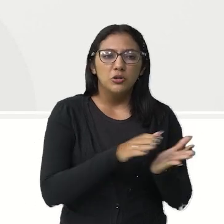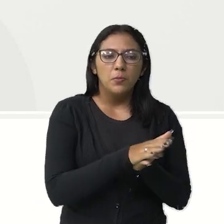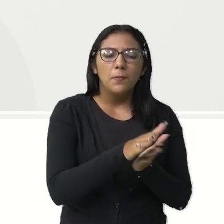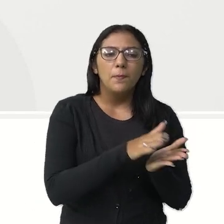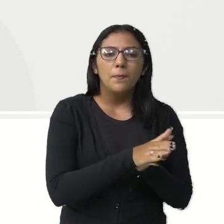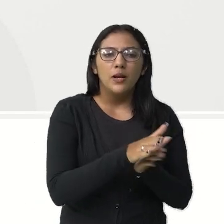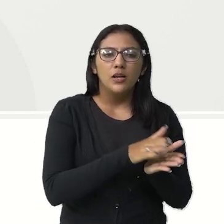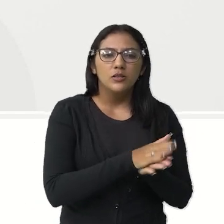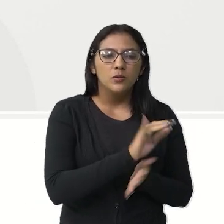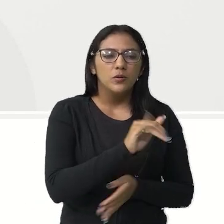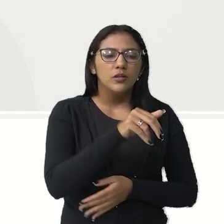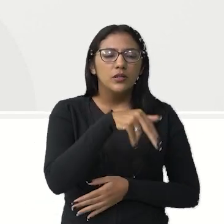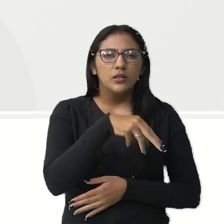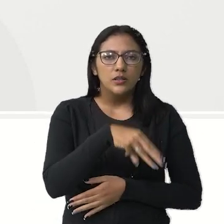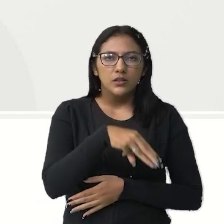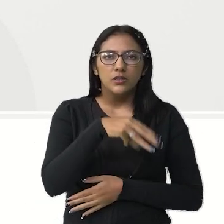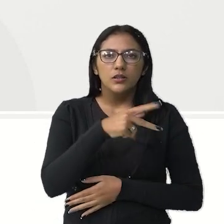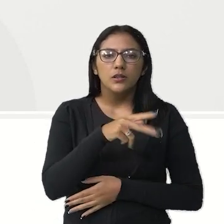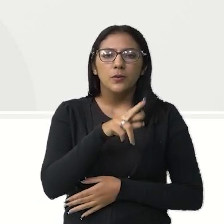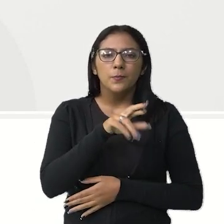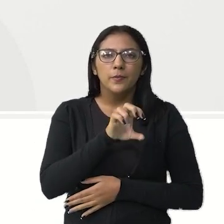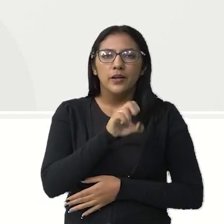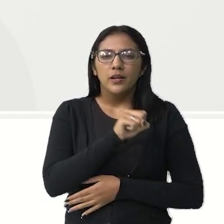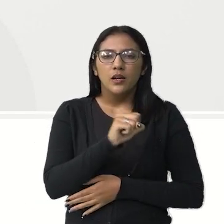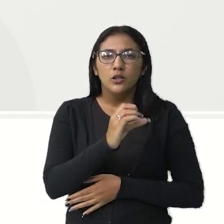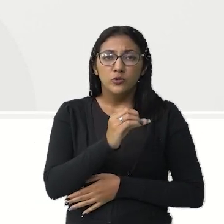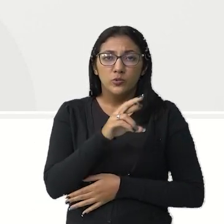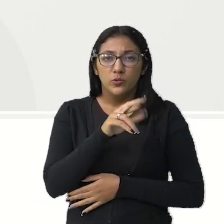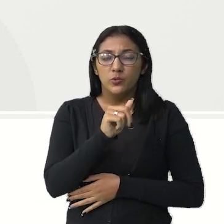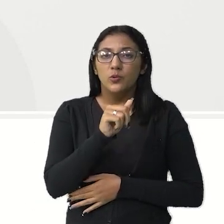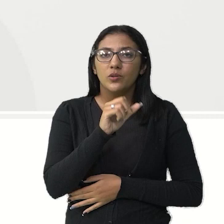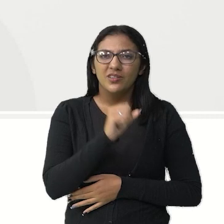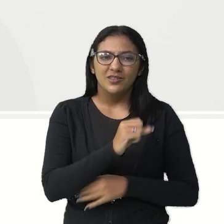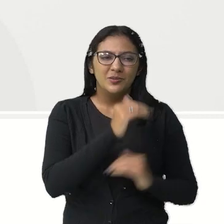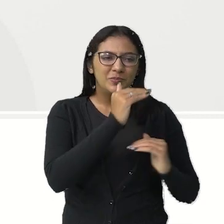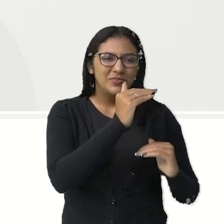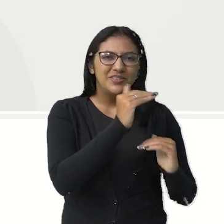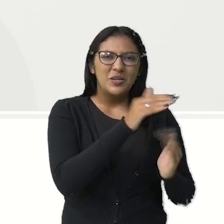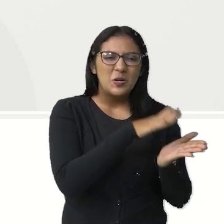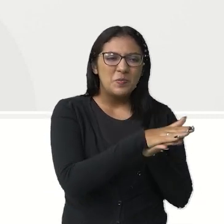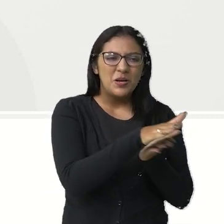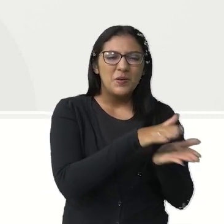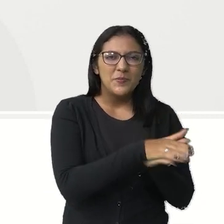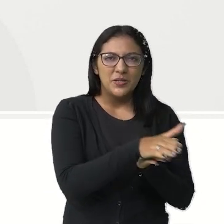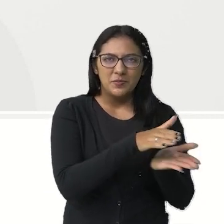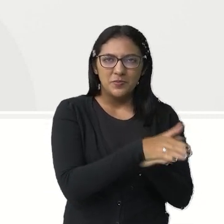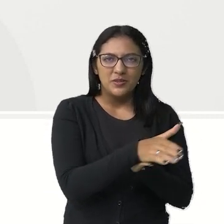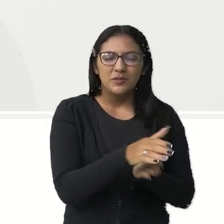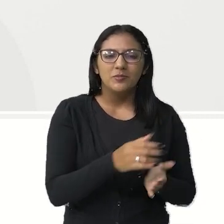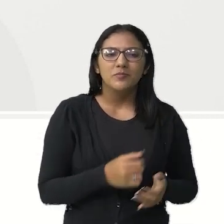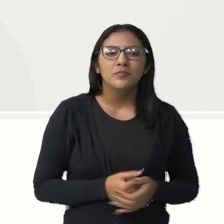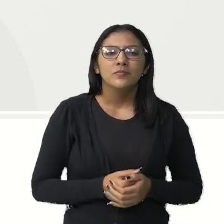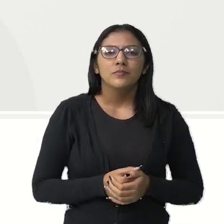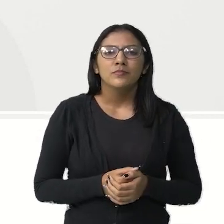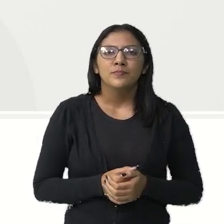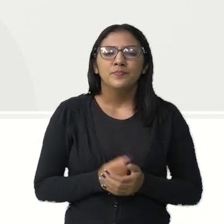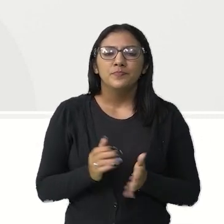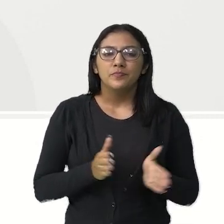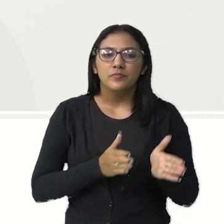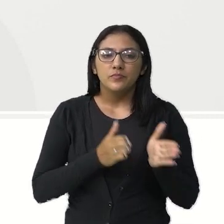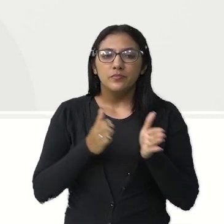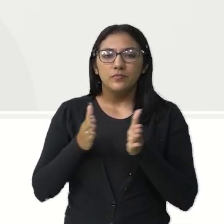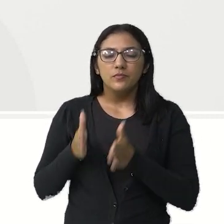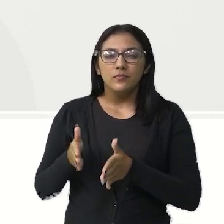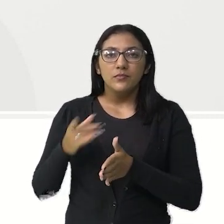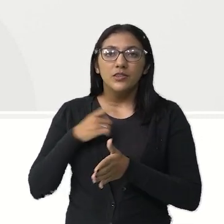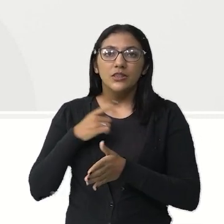impressoras. Vou colocar só em MP aqui que você vai entender, né? Que são o número de impressoras. E nós temos aqui outra variável